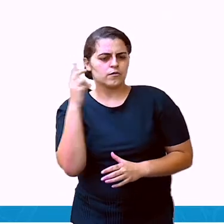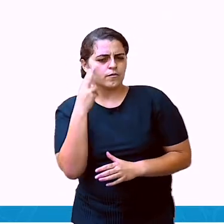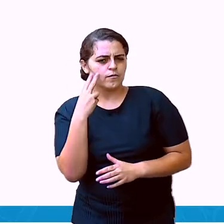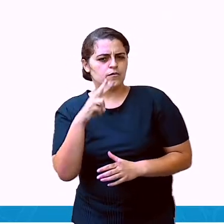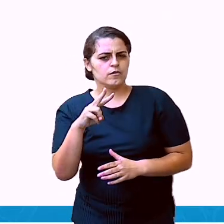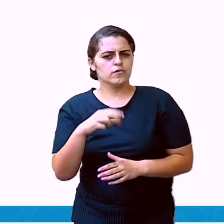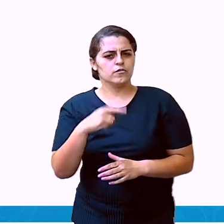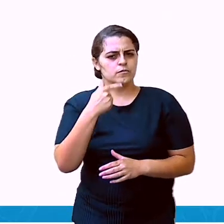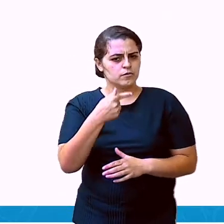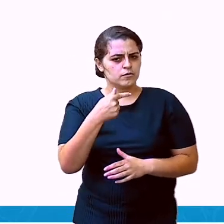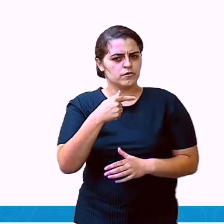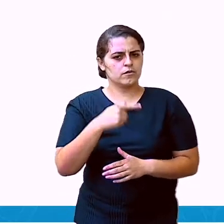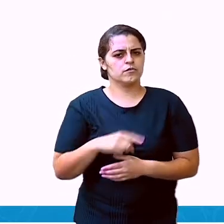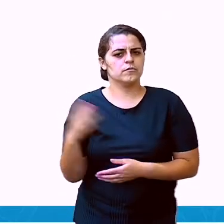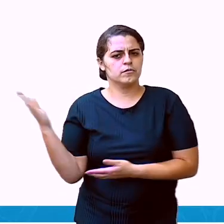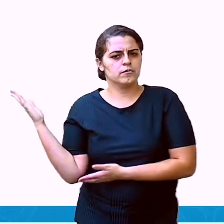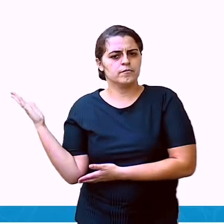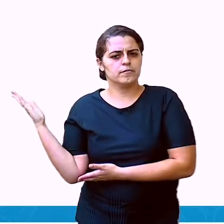Observe no 7º dia.